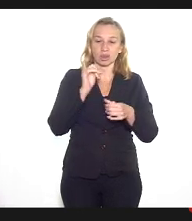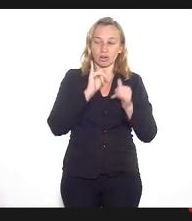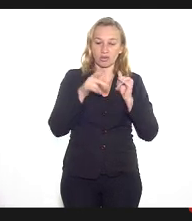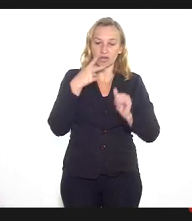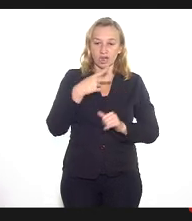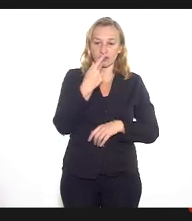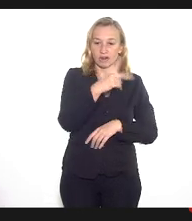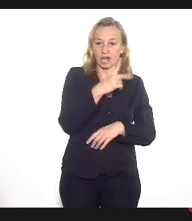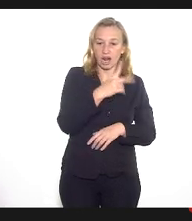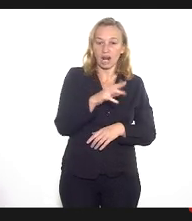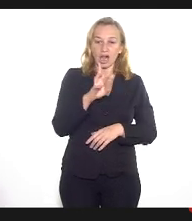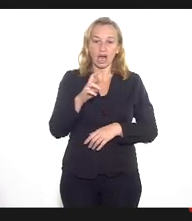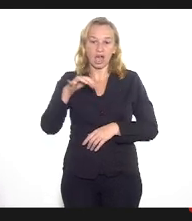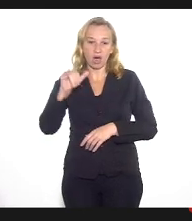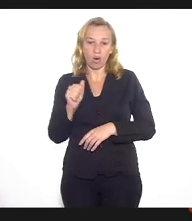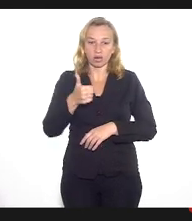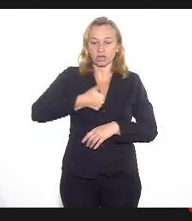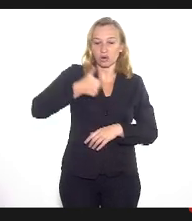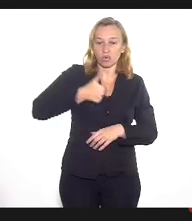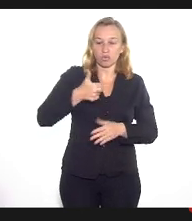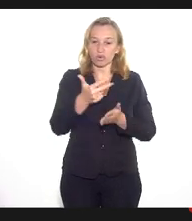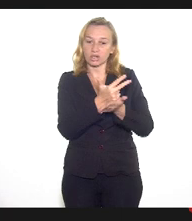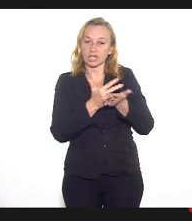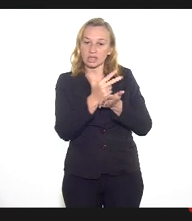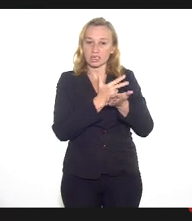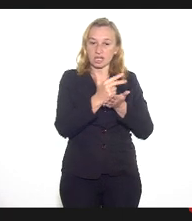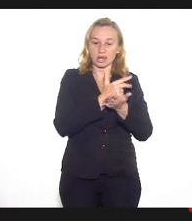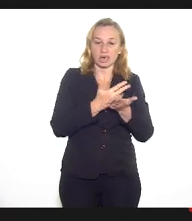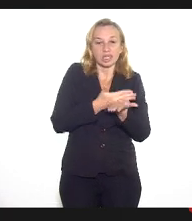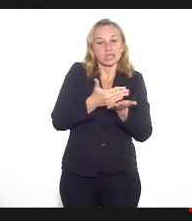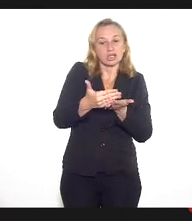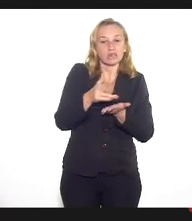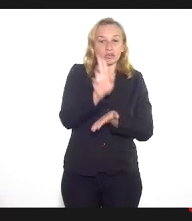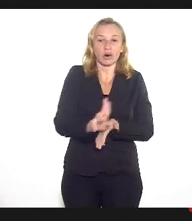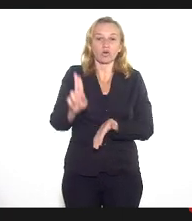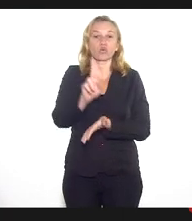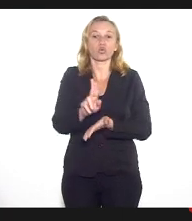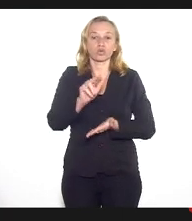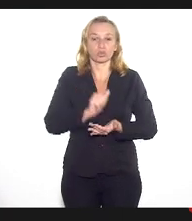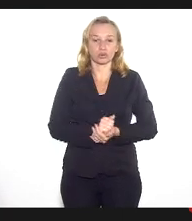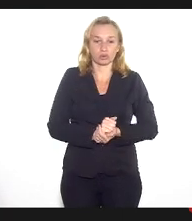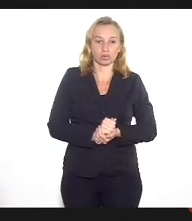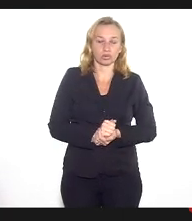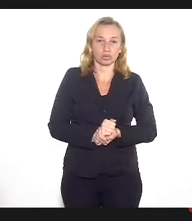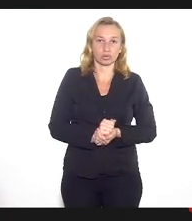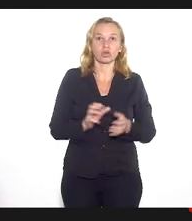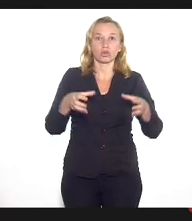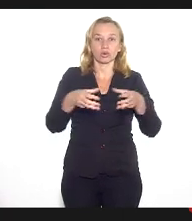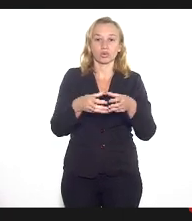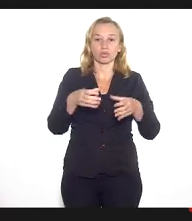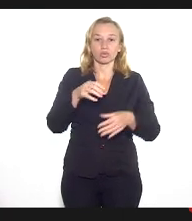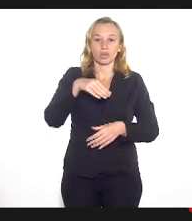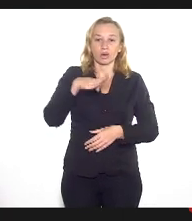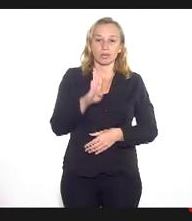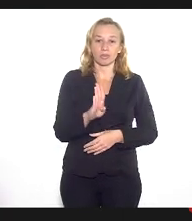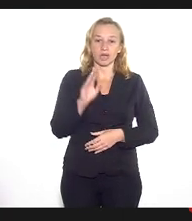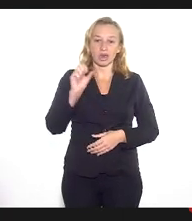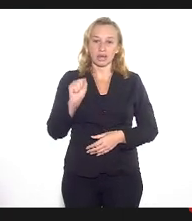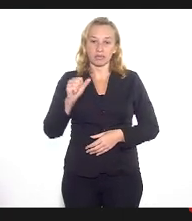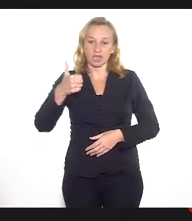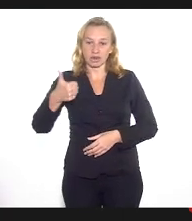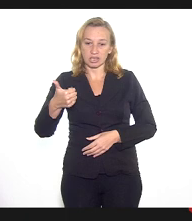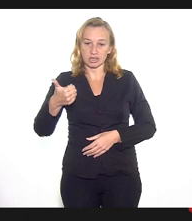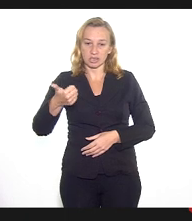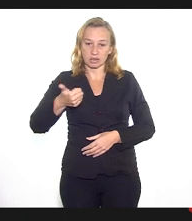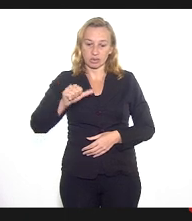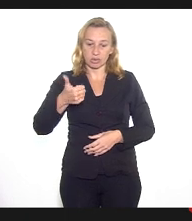Rota 1 ela foi um gasoduto desenhado inicialmente para uso dedicado pelo campo de BMS-11, com interconexão